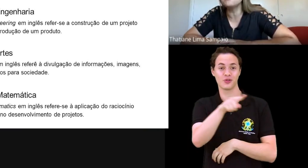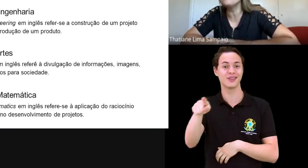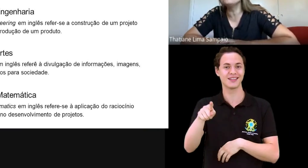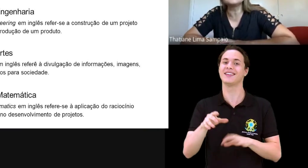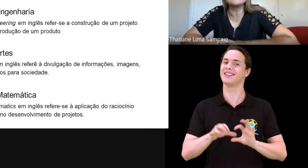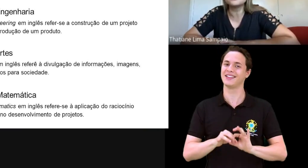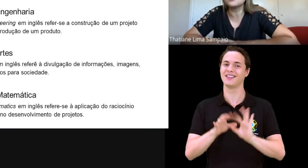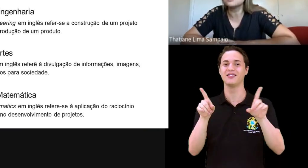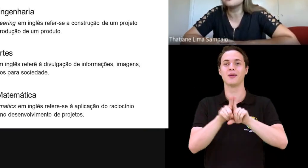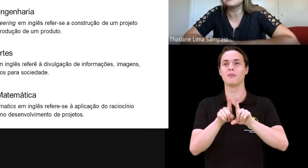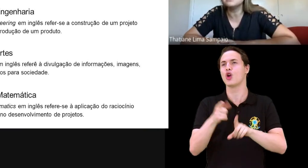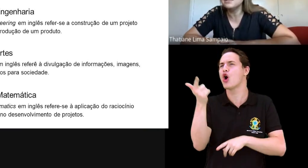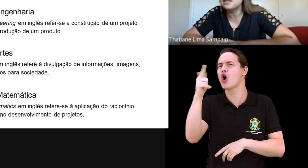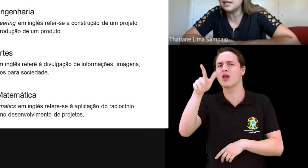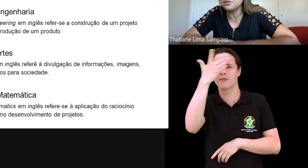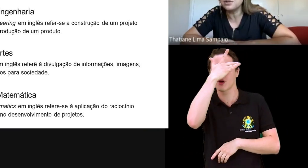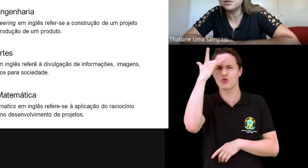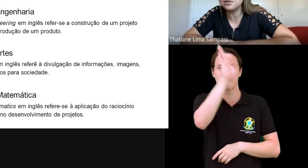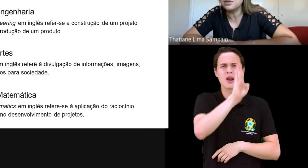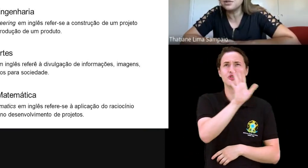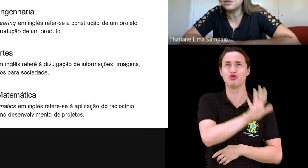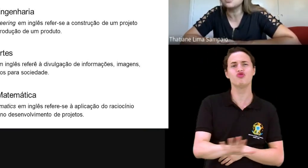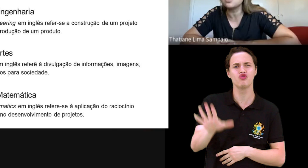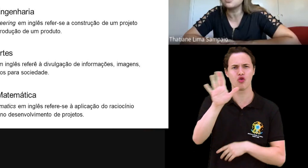e por outras pessoas no Brasil inteiro